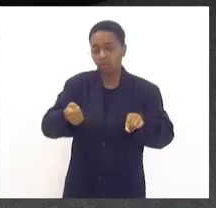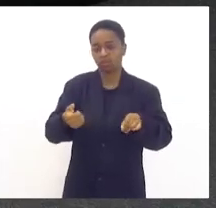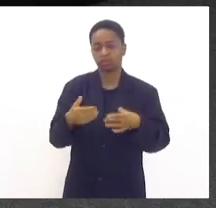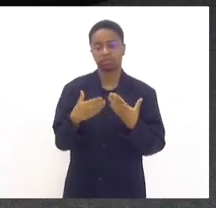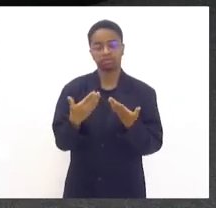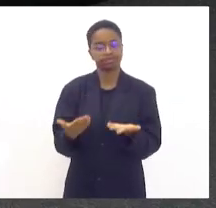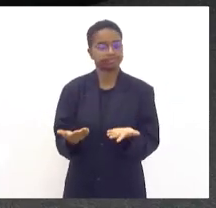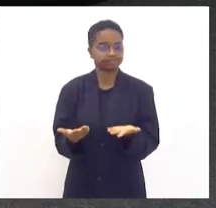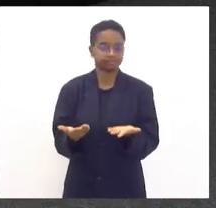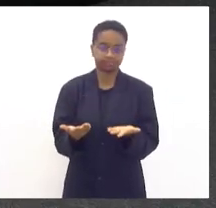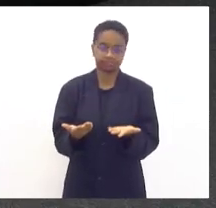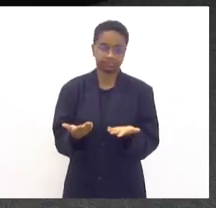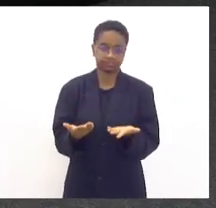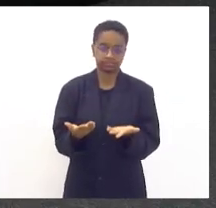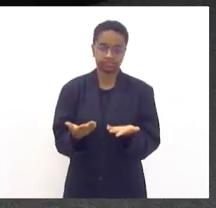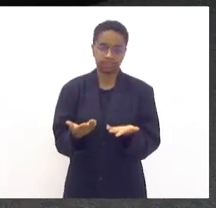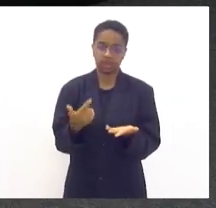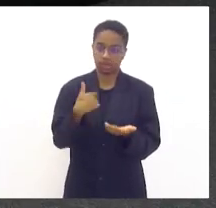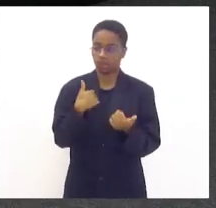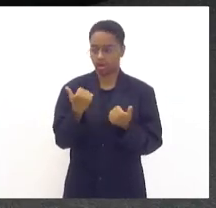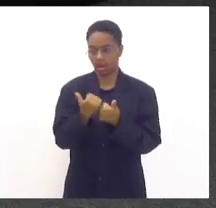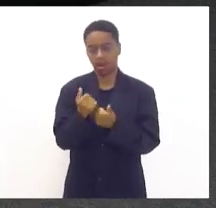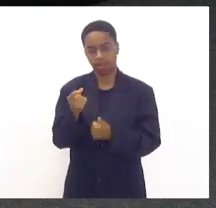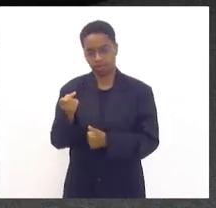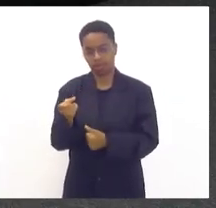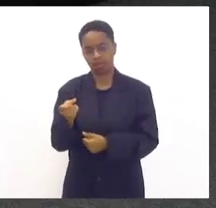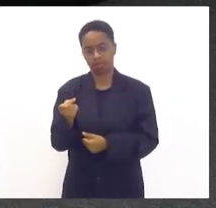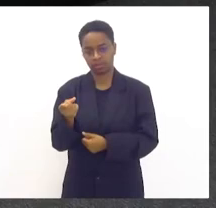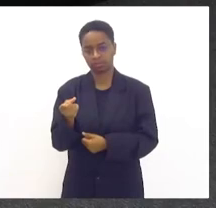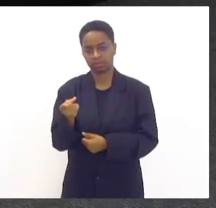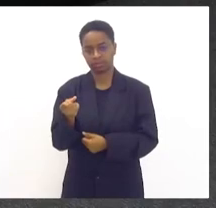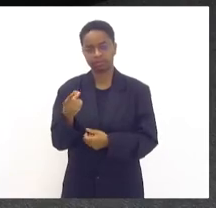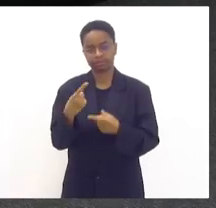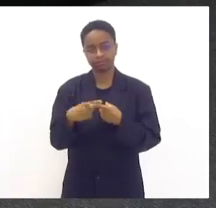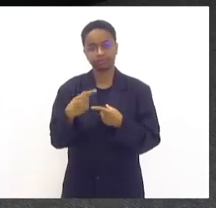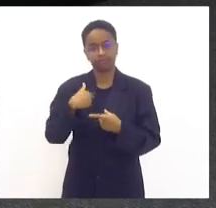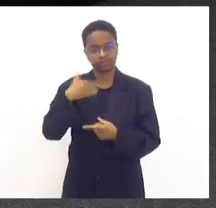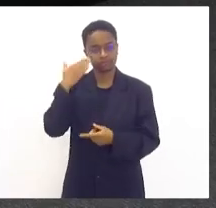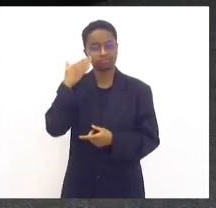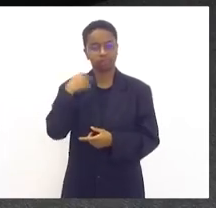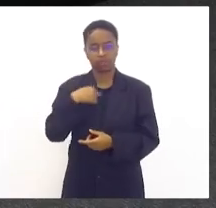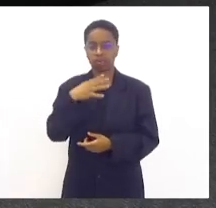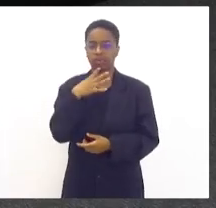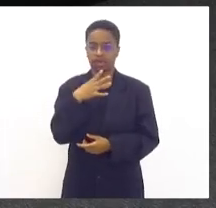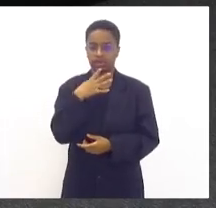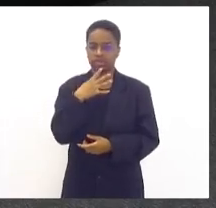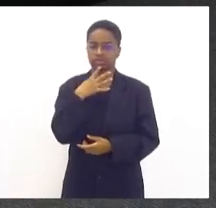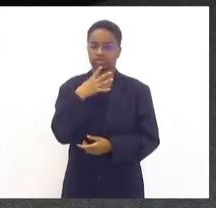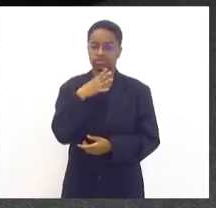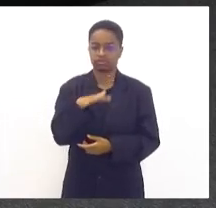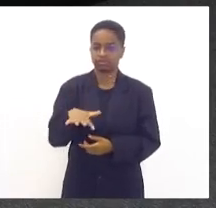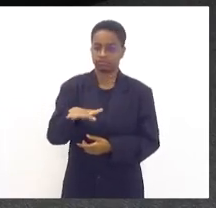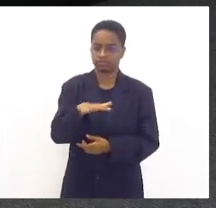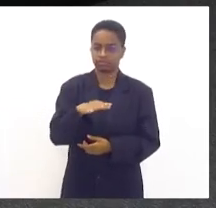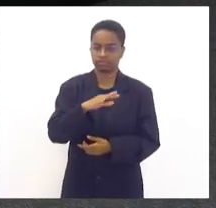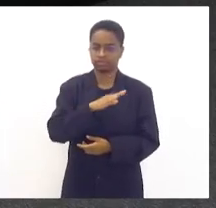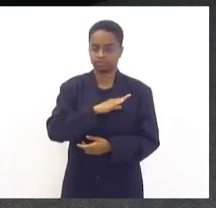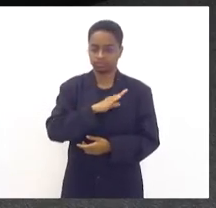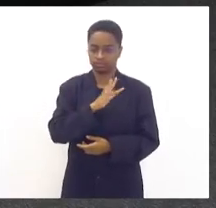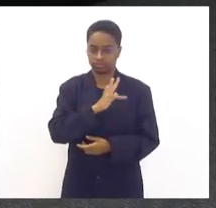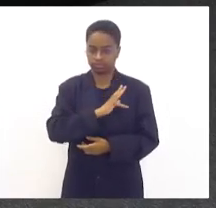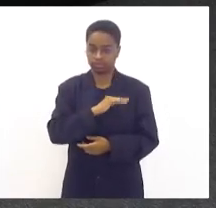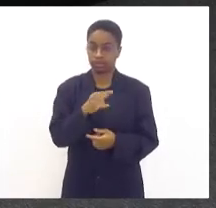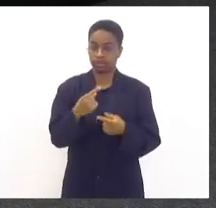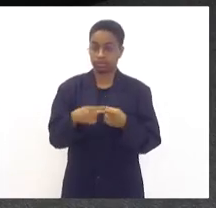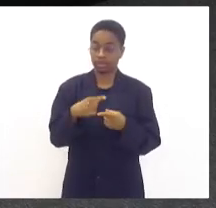assim, você conte comigo, porque eu sei, eu conheço cada canto da Baixada Fluminense. Apesar de